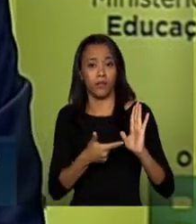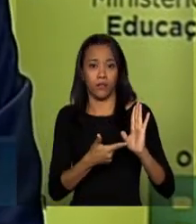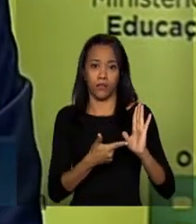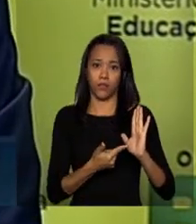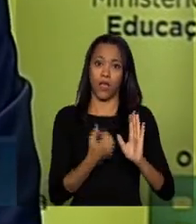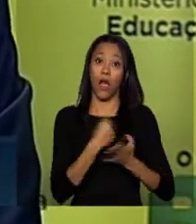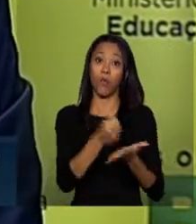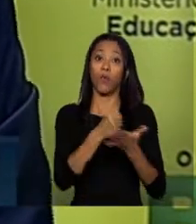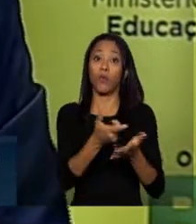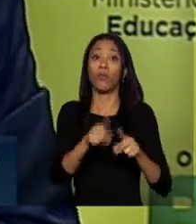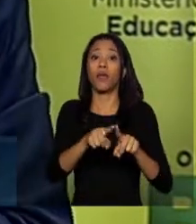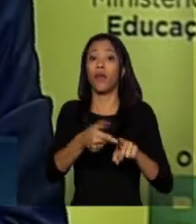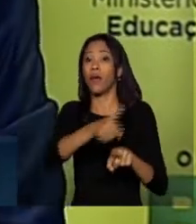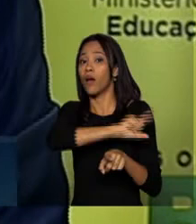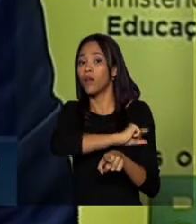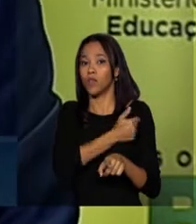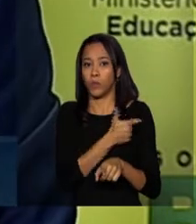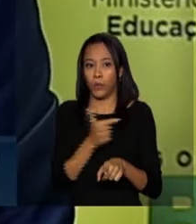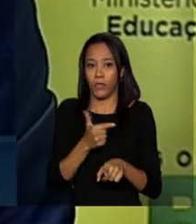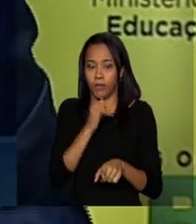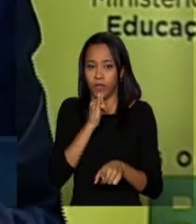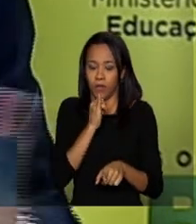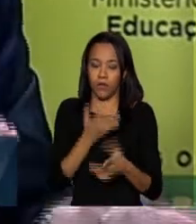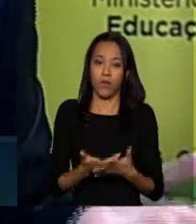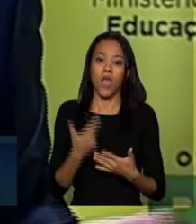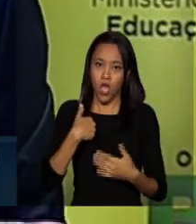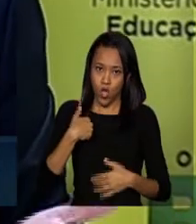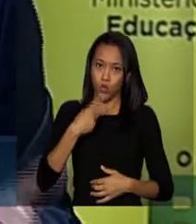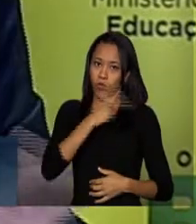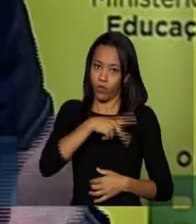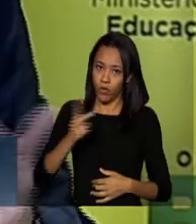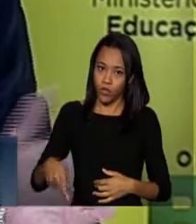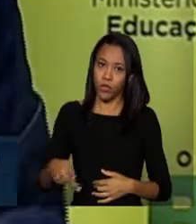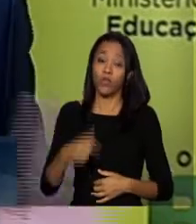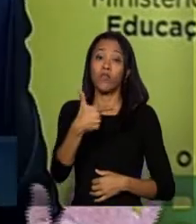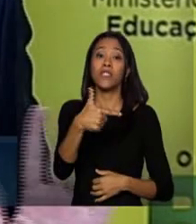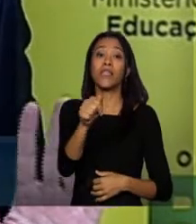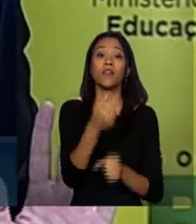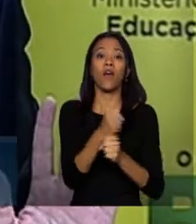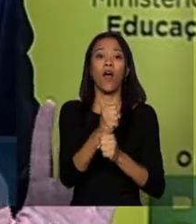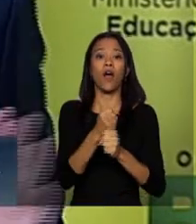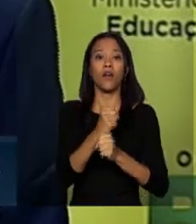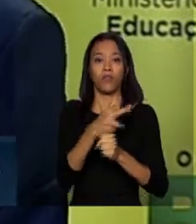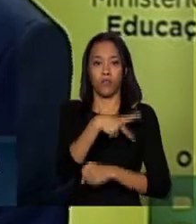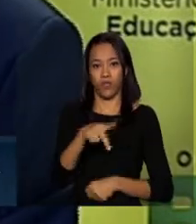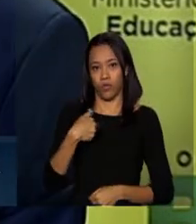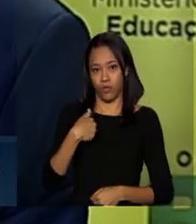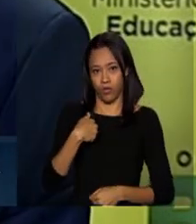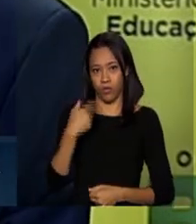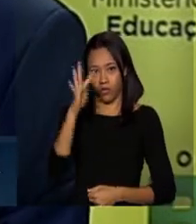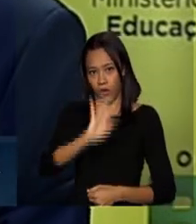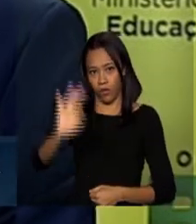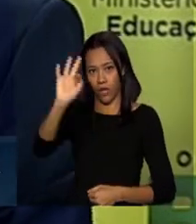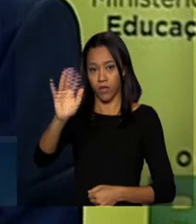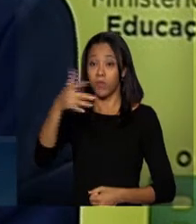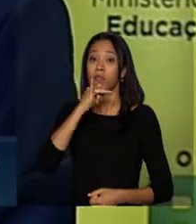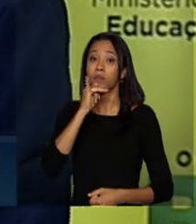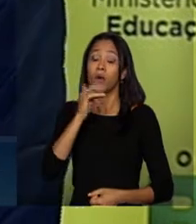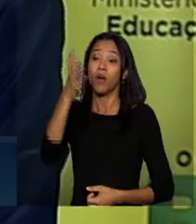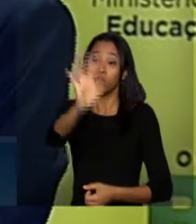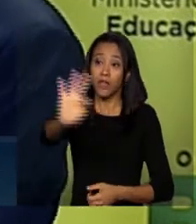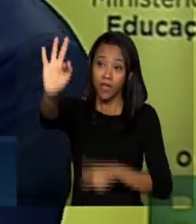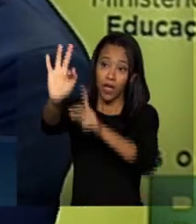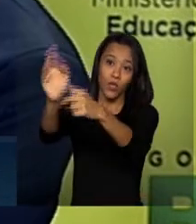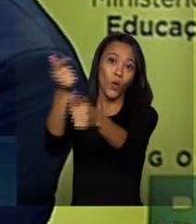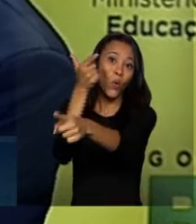antes não acontecia isso. A instituição privada, eu sou professor de medicina há 27 anos, eu posso te dizer com certeza, a instituição privada que ganhava